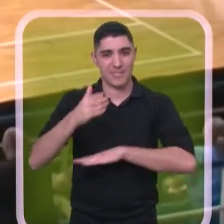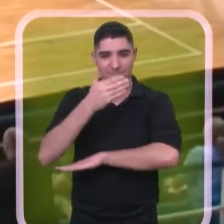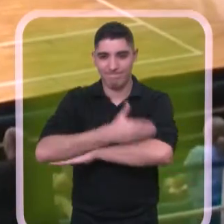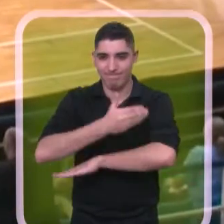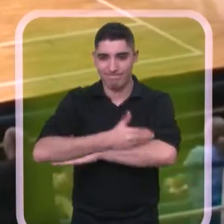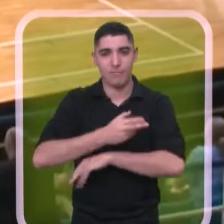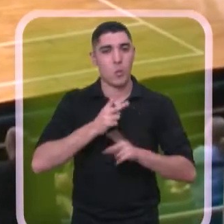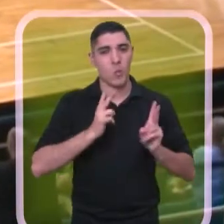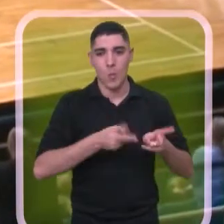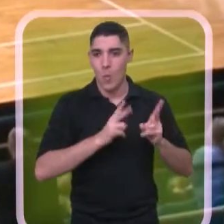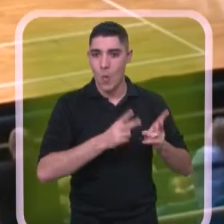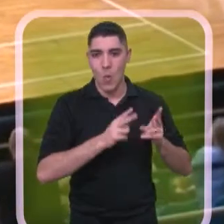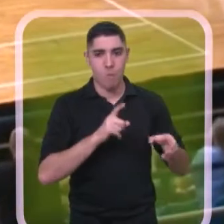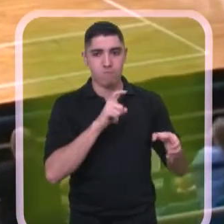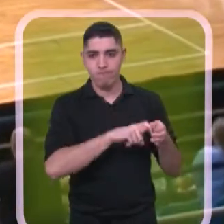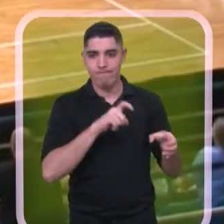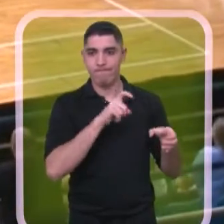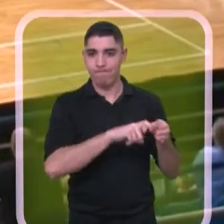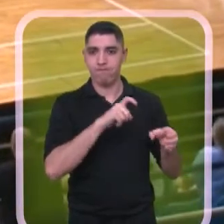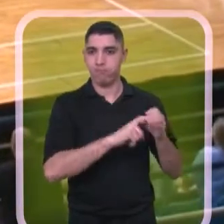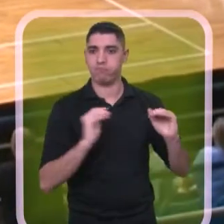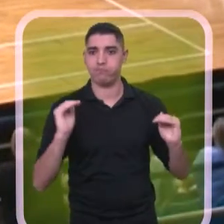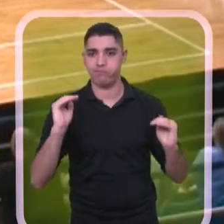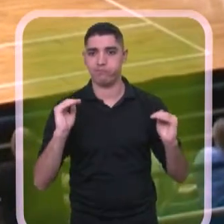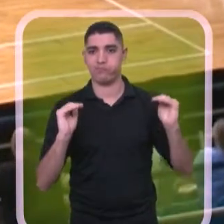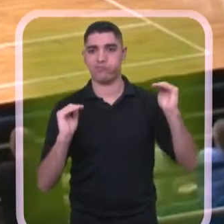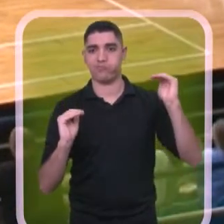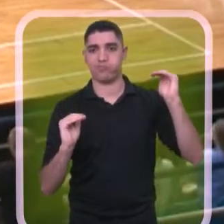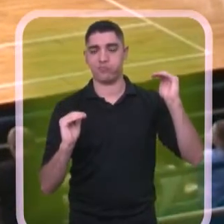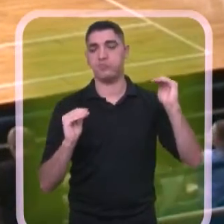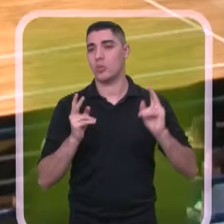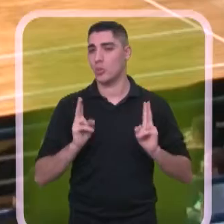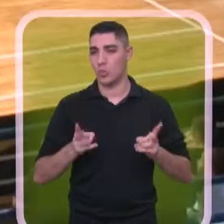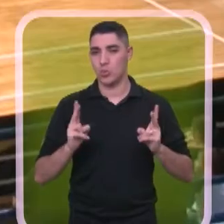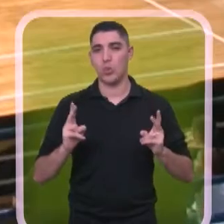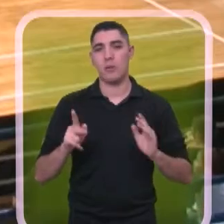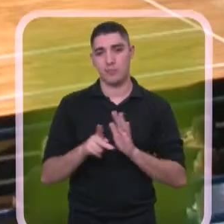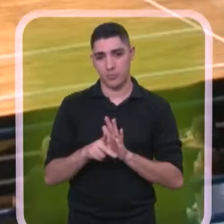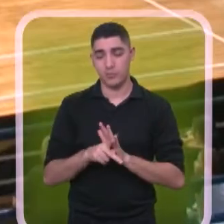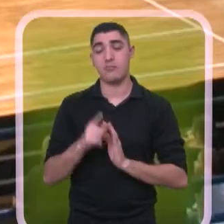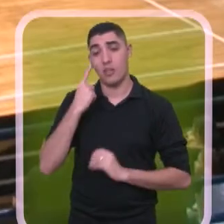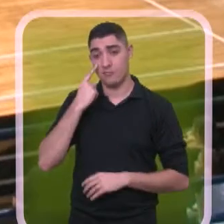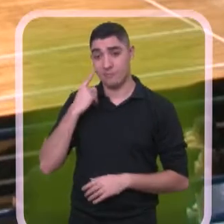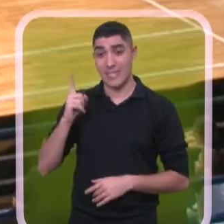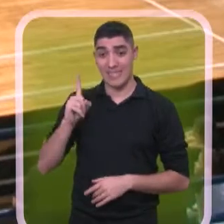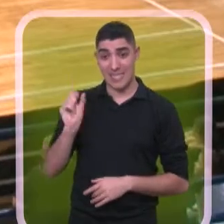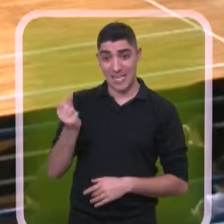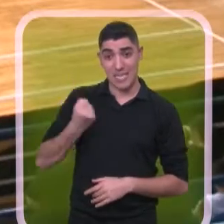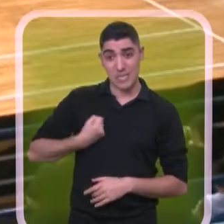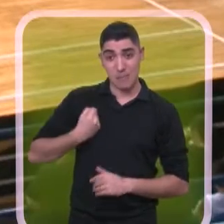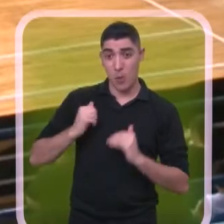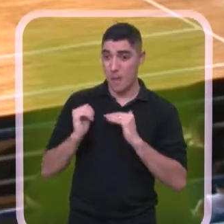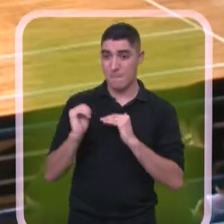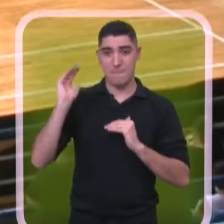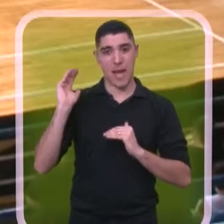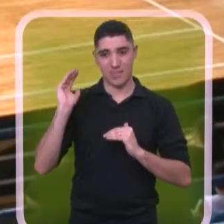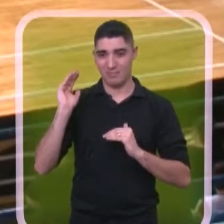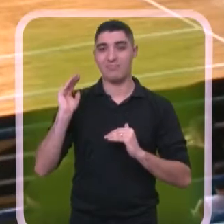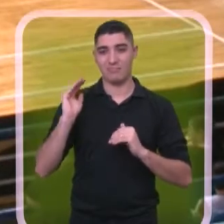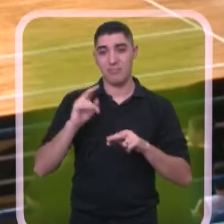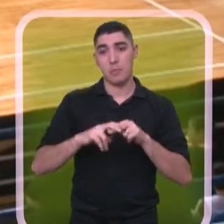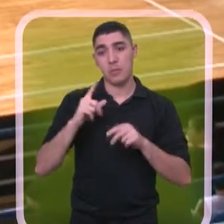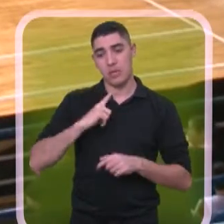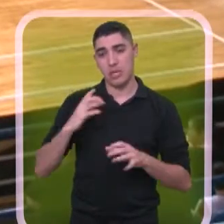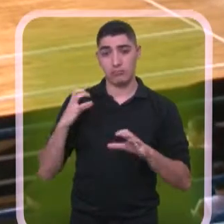conseguiu neutralizar a reação do São José e voltou a se impor em casa, colocando 16 pontos de vantagem com o placar